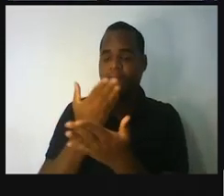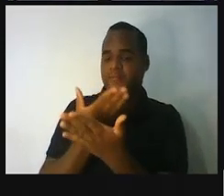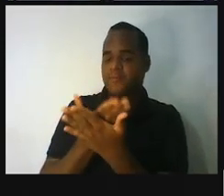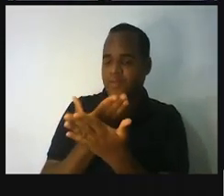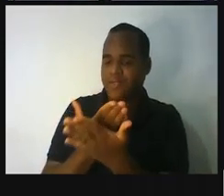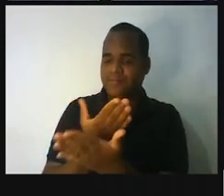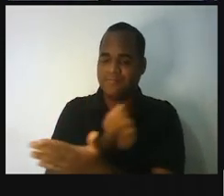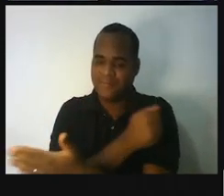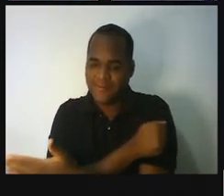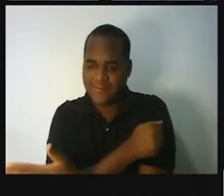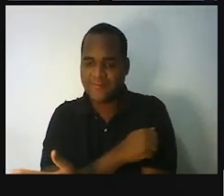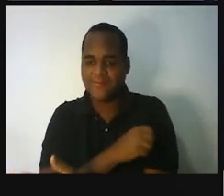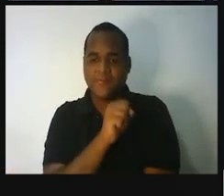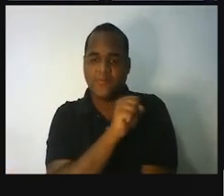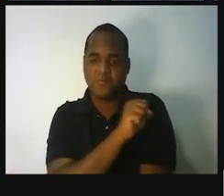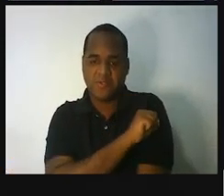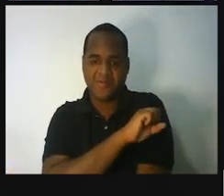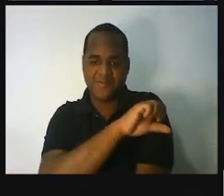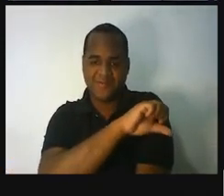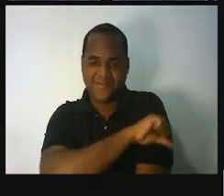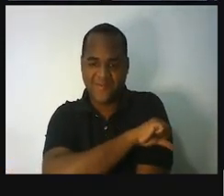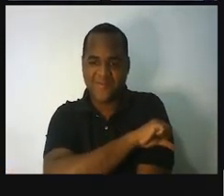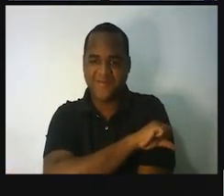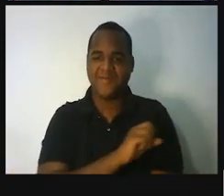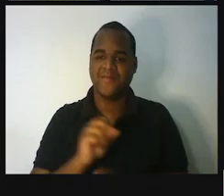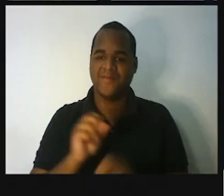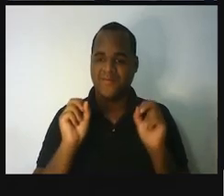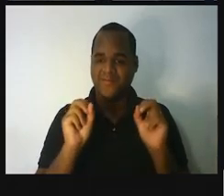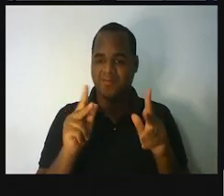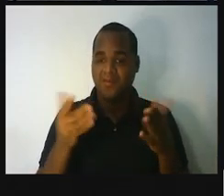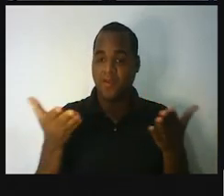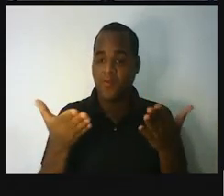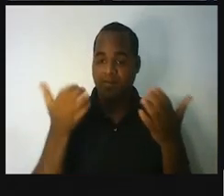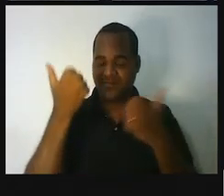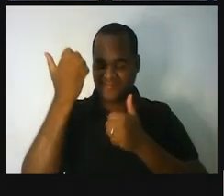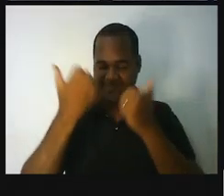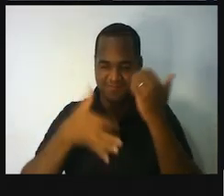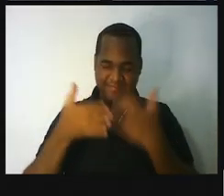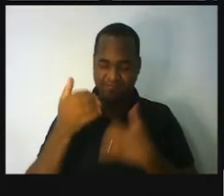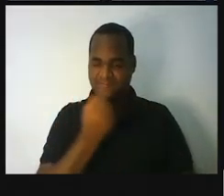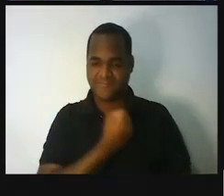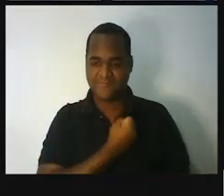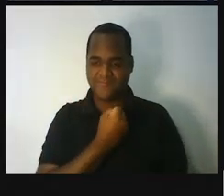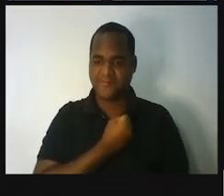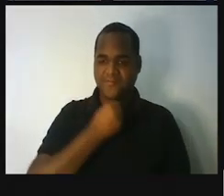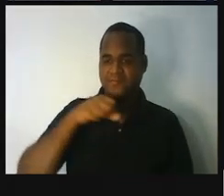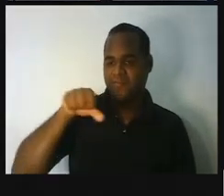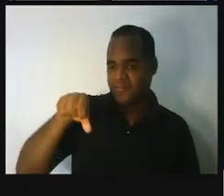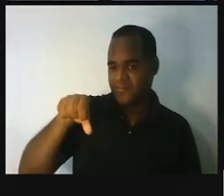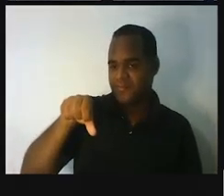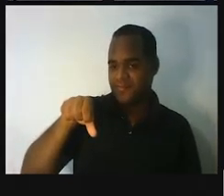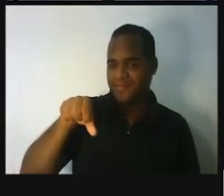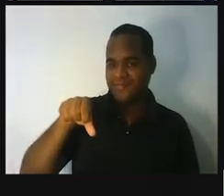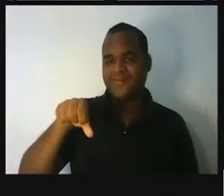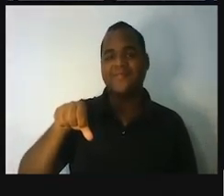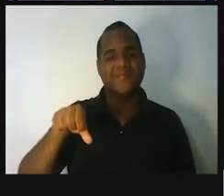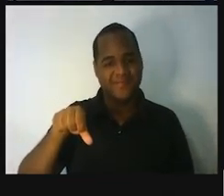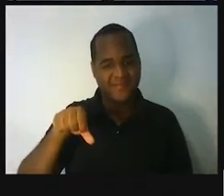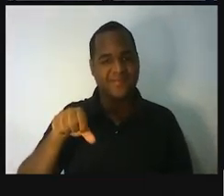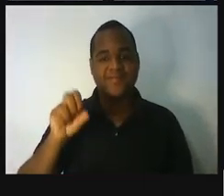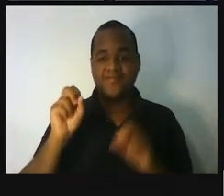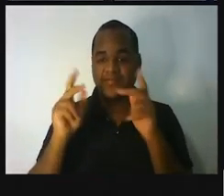do oitavo ano, estudante do nono ano. Essa é a nossa aula de número